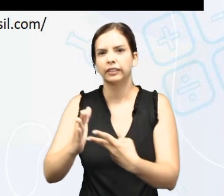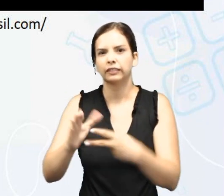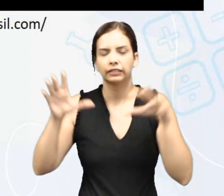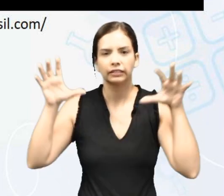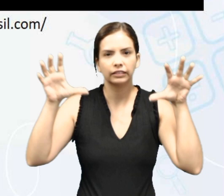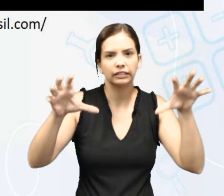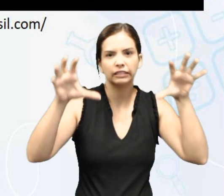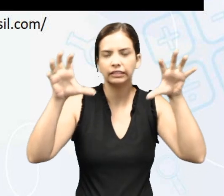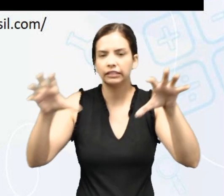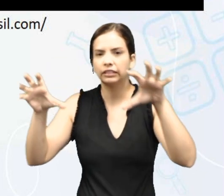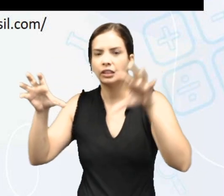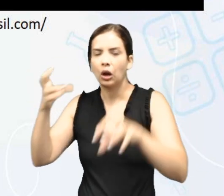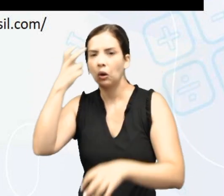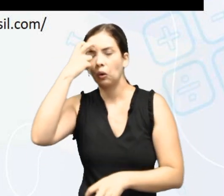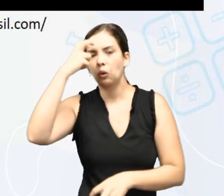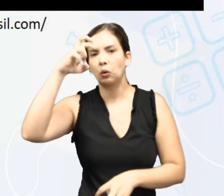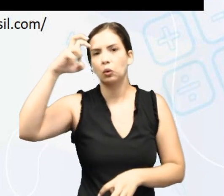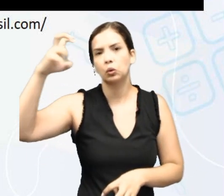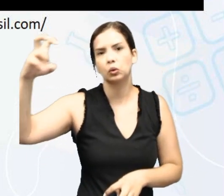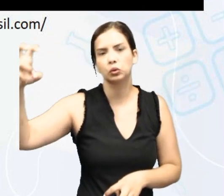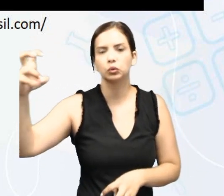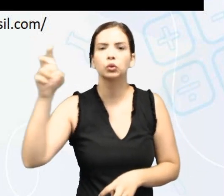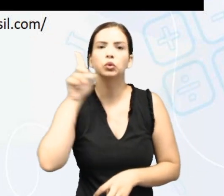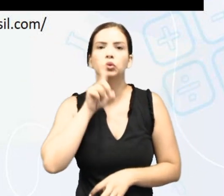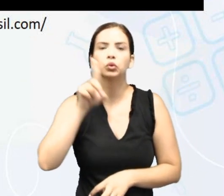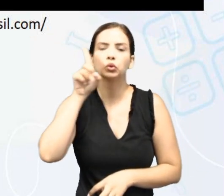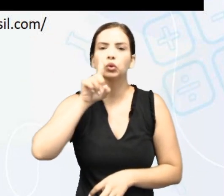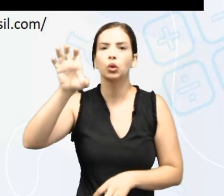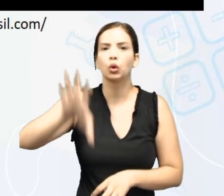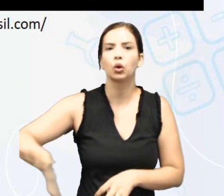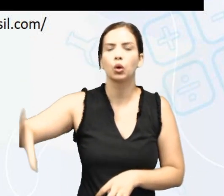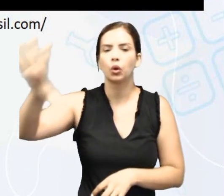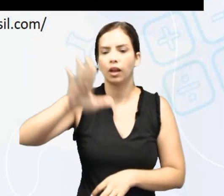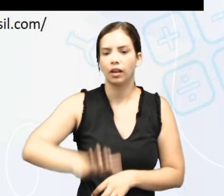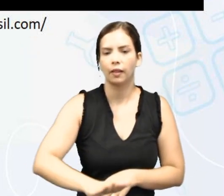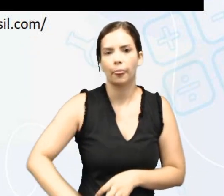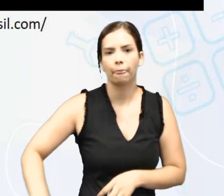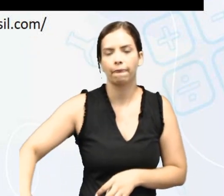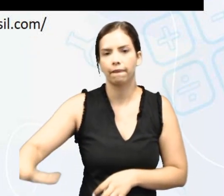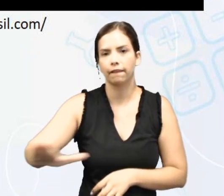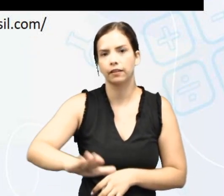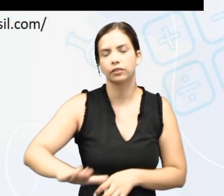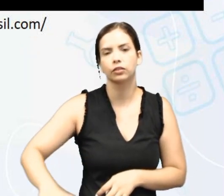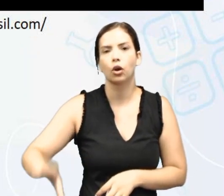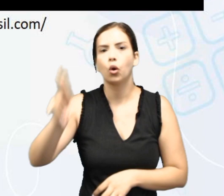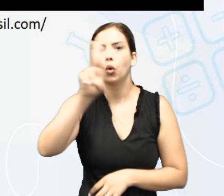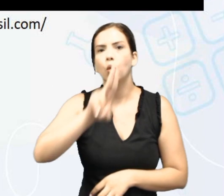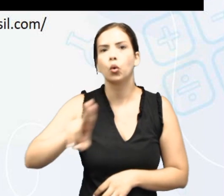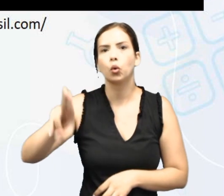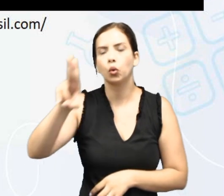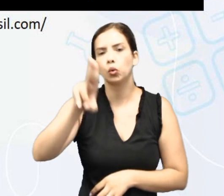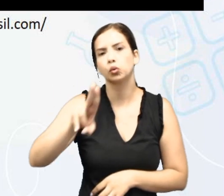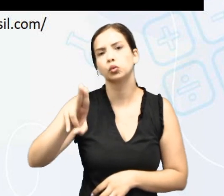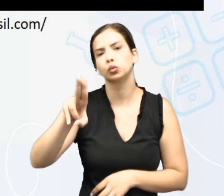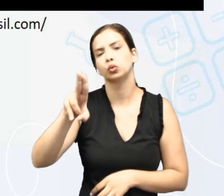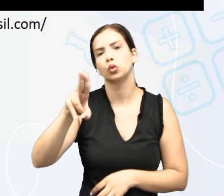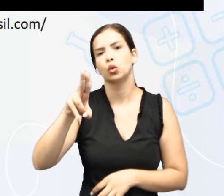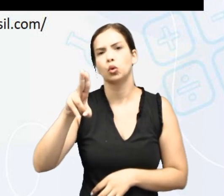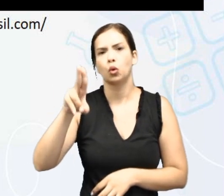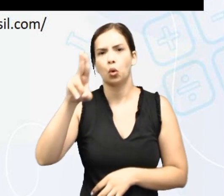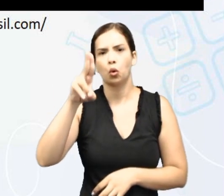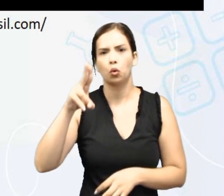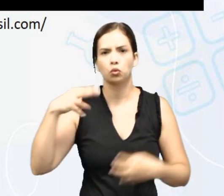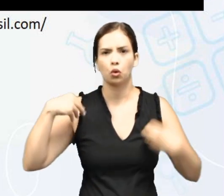na cultura tanto dos Estados Unidos quanto na Europa, as crianças costumam usar sair